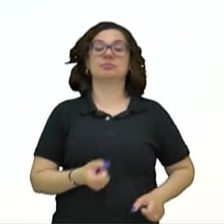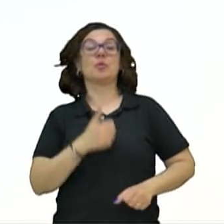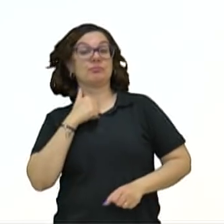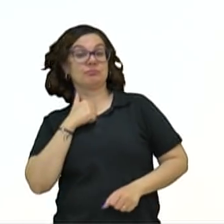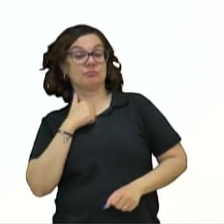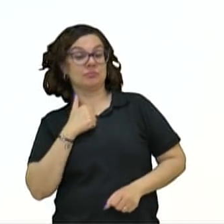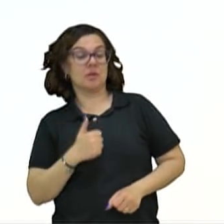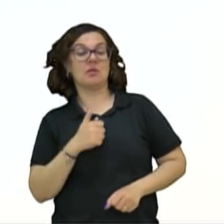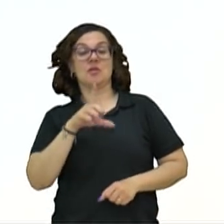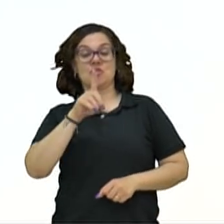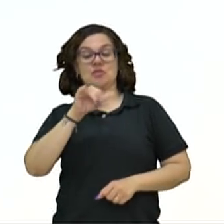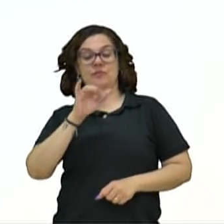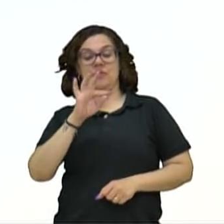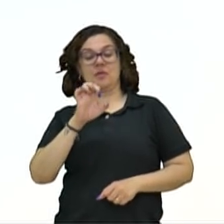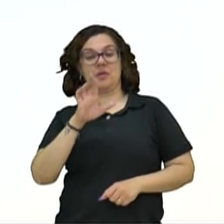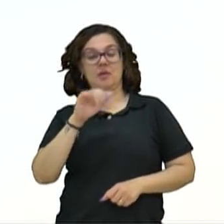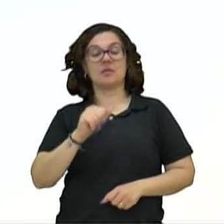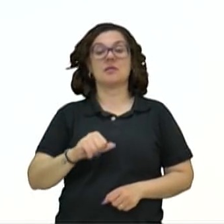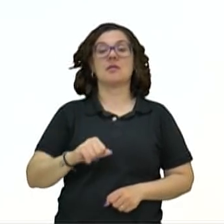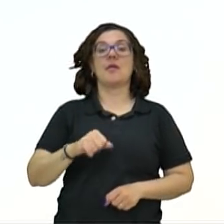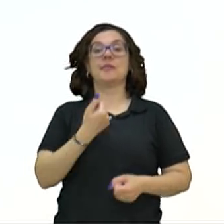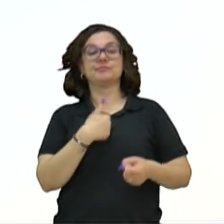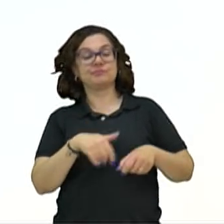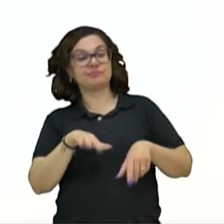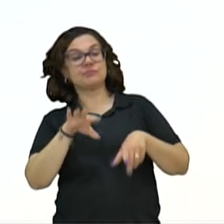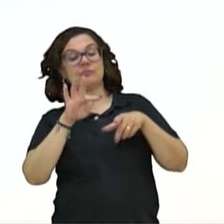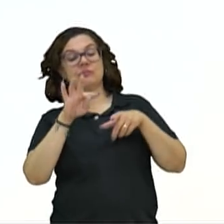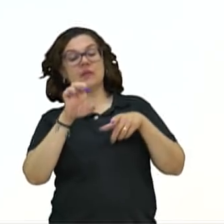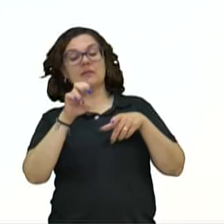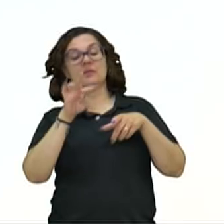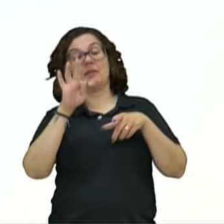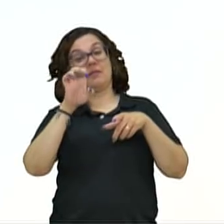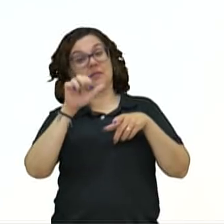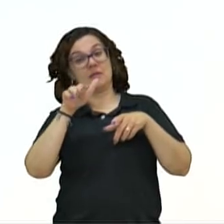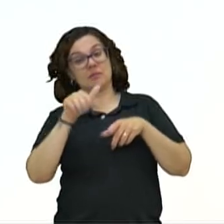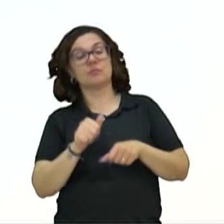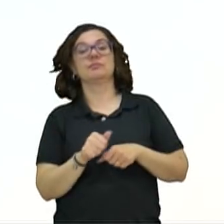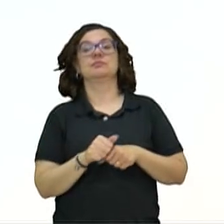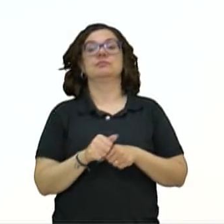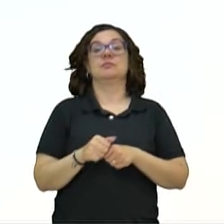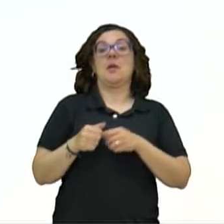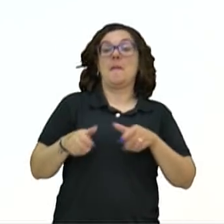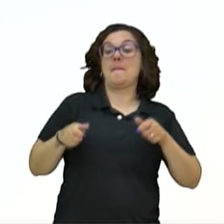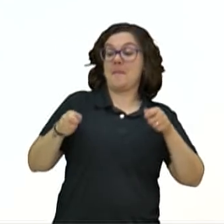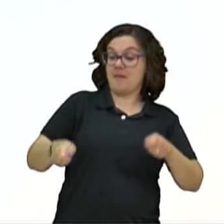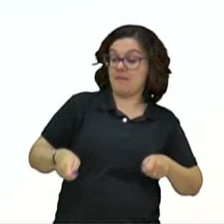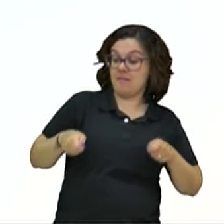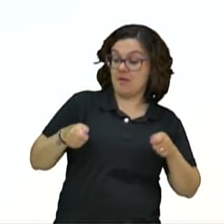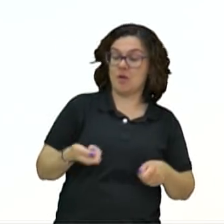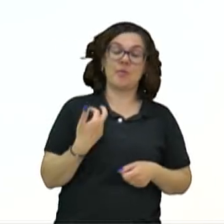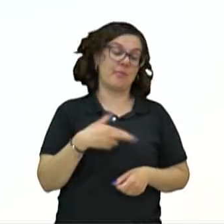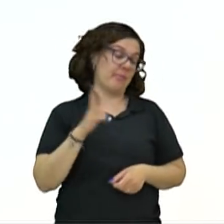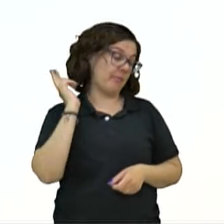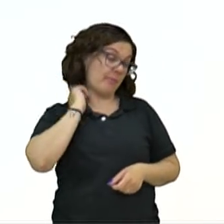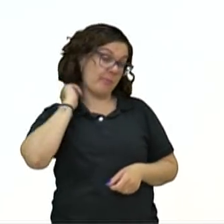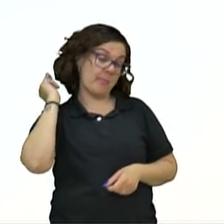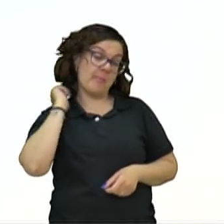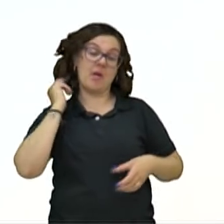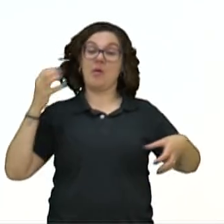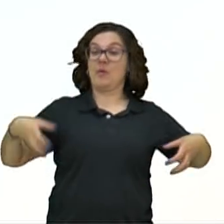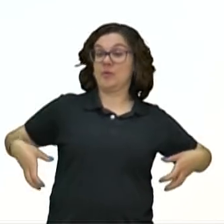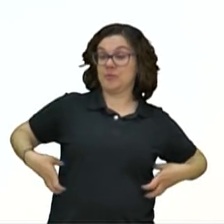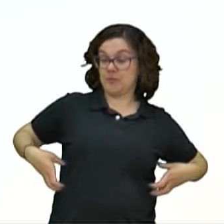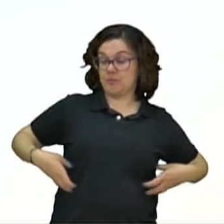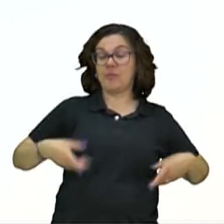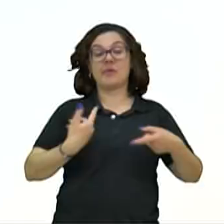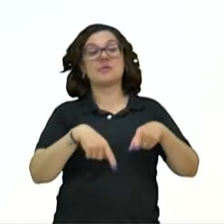difteria, tétano, coqueluche, poliomielite, hepatite, rubéola, tuberculose e a